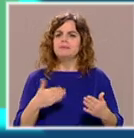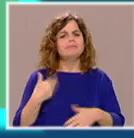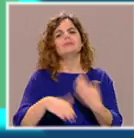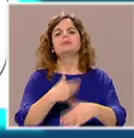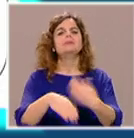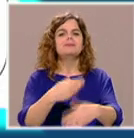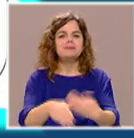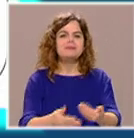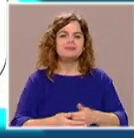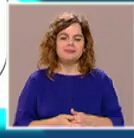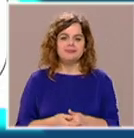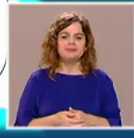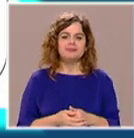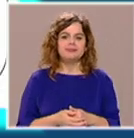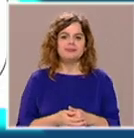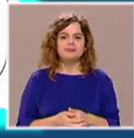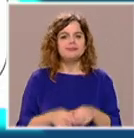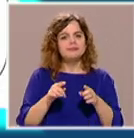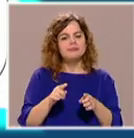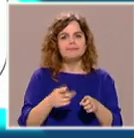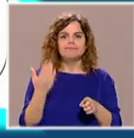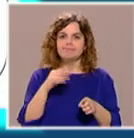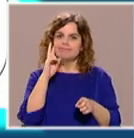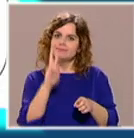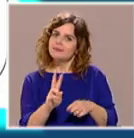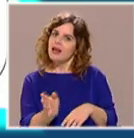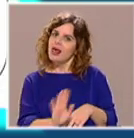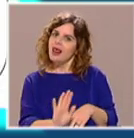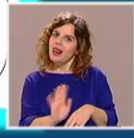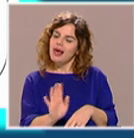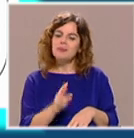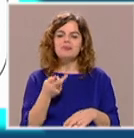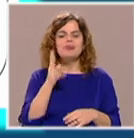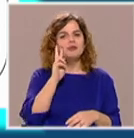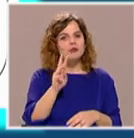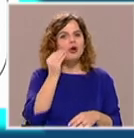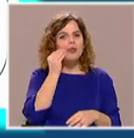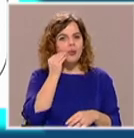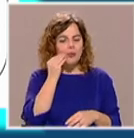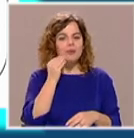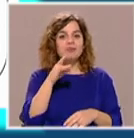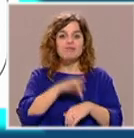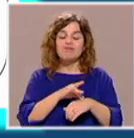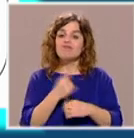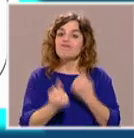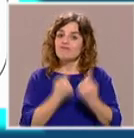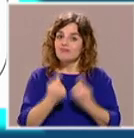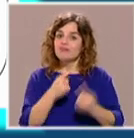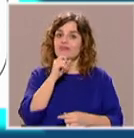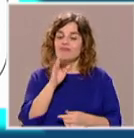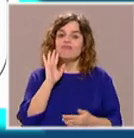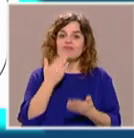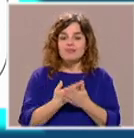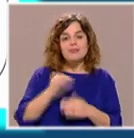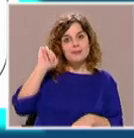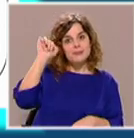e iremos não ver este vídeo que aqui estava, mas perceber como é que algumas doenças podem afetar a saúde